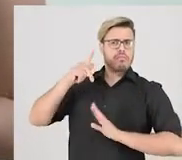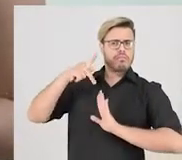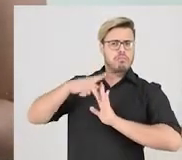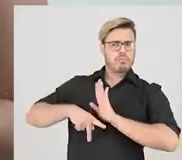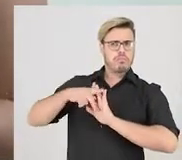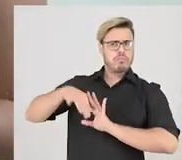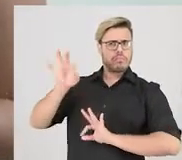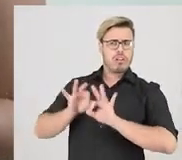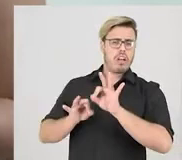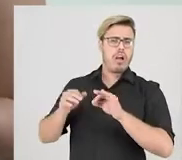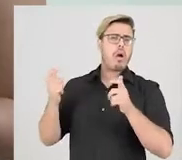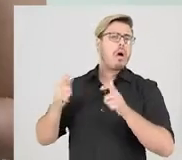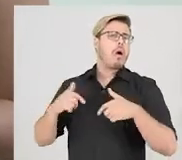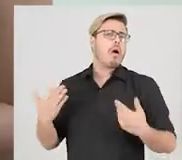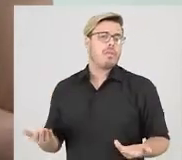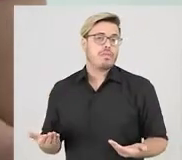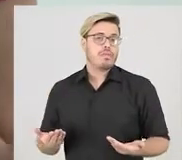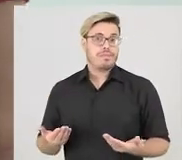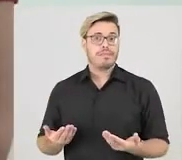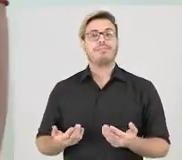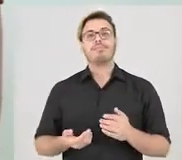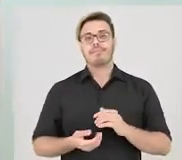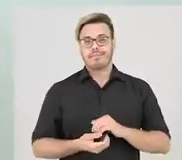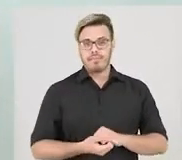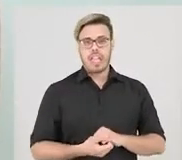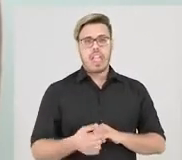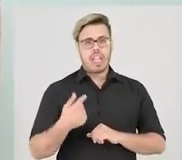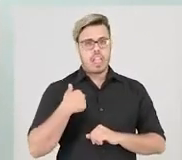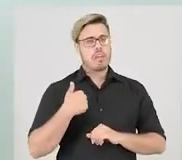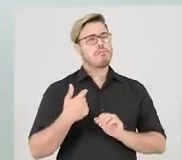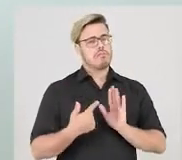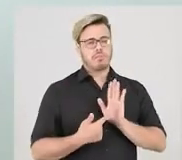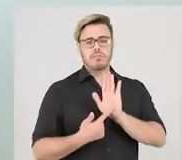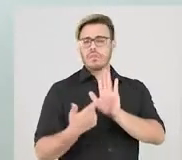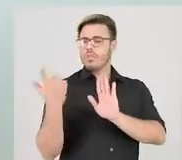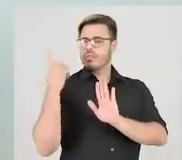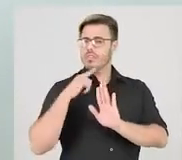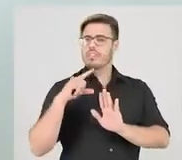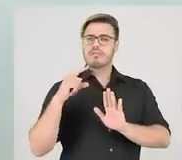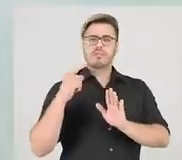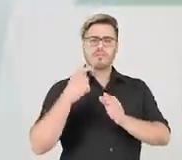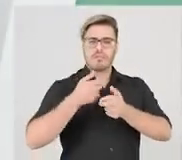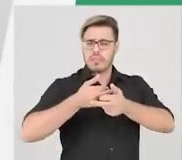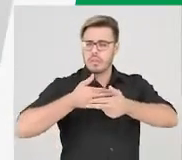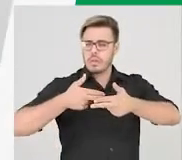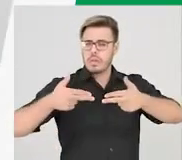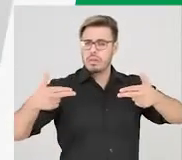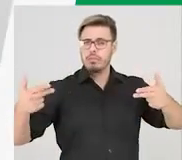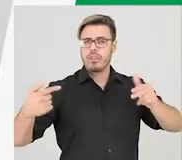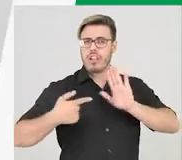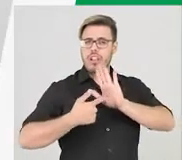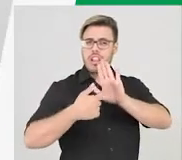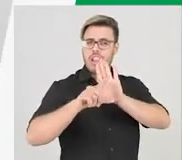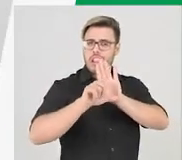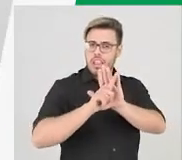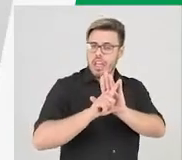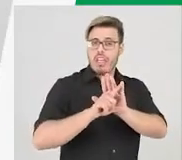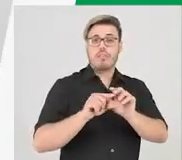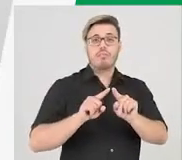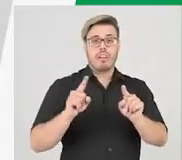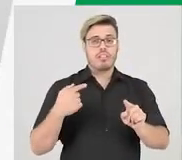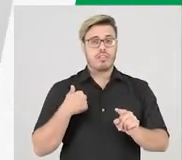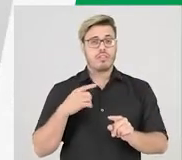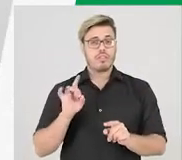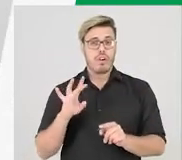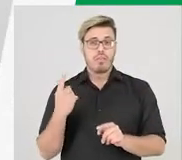várias outras legislações para vocês. Eu trouxe somente a nossa última deliberação 7828 do Conselho Estadual de